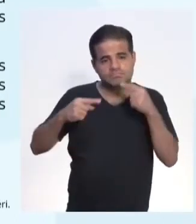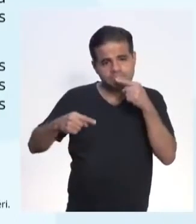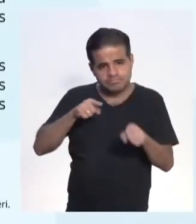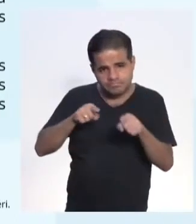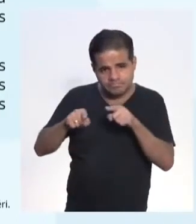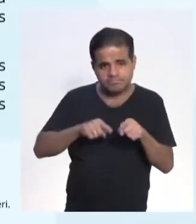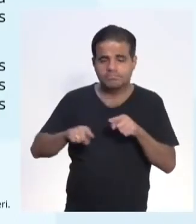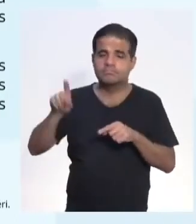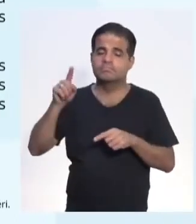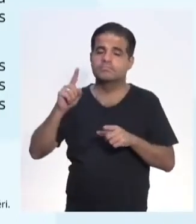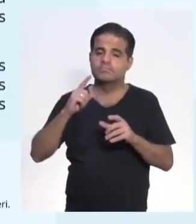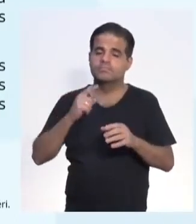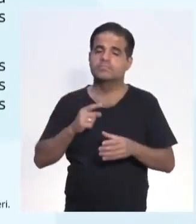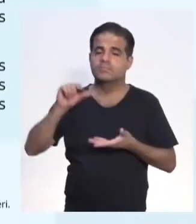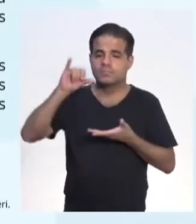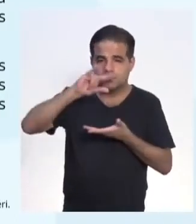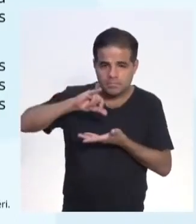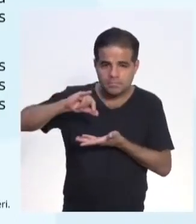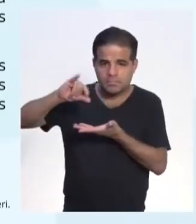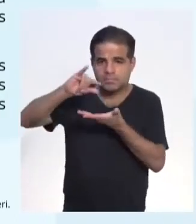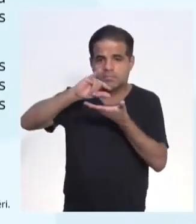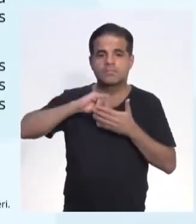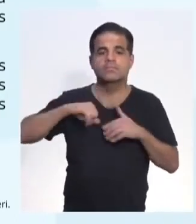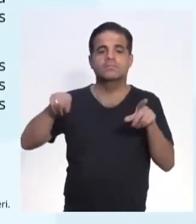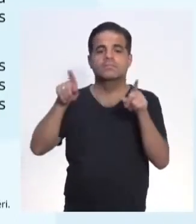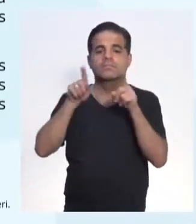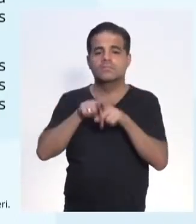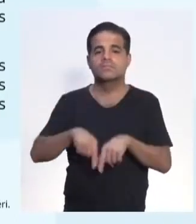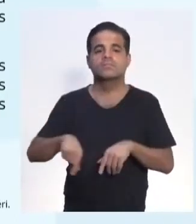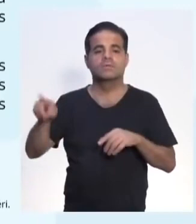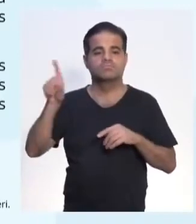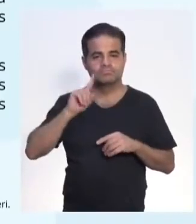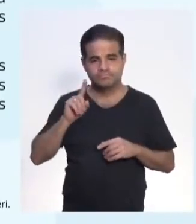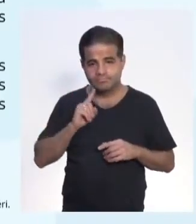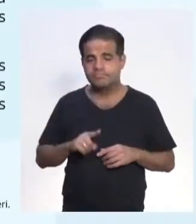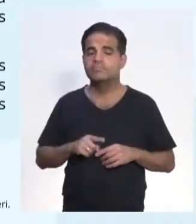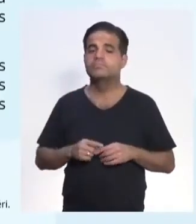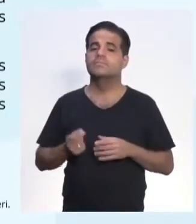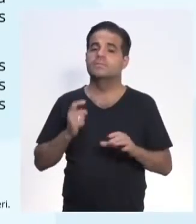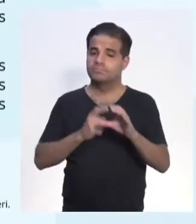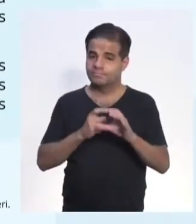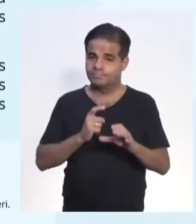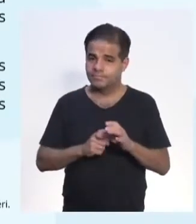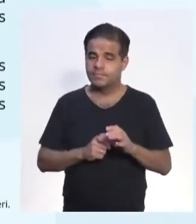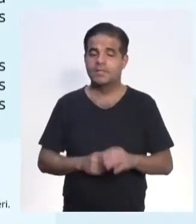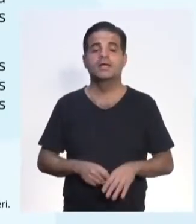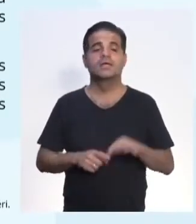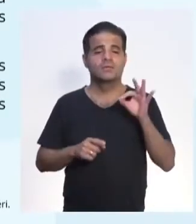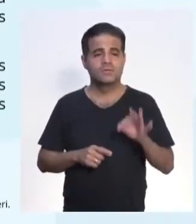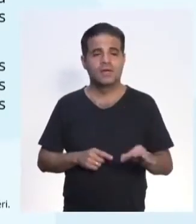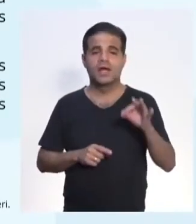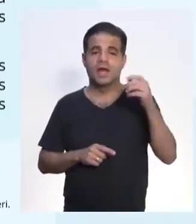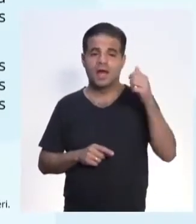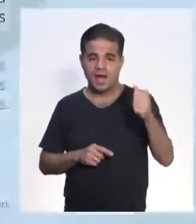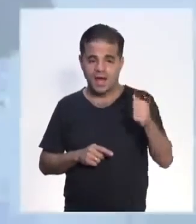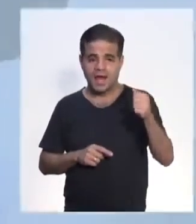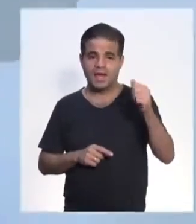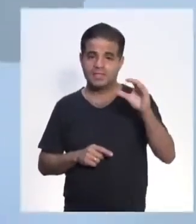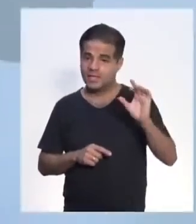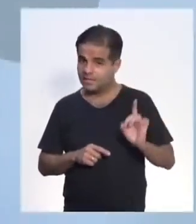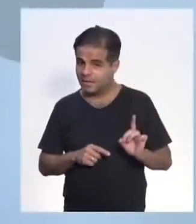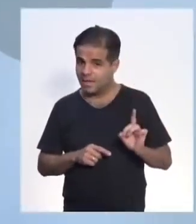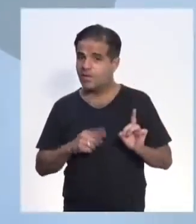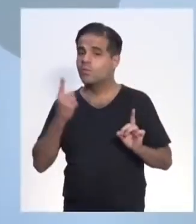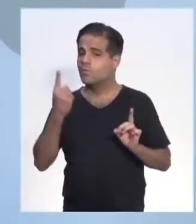entre capitalismo e comunismo. Então, vocês acertaram, a resposta correta é A, C e D. E 1 minuto,